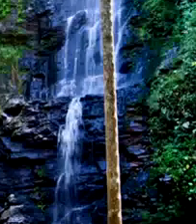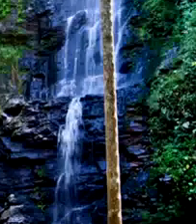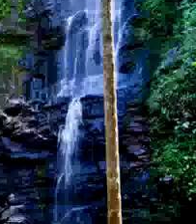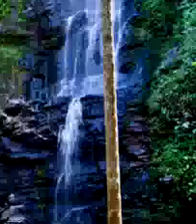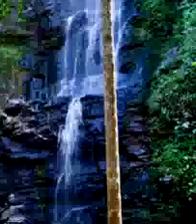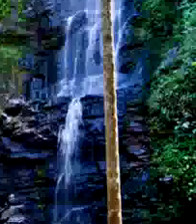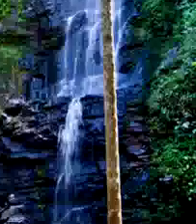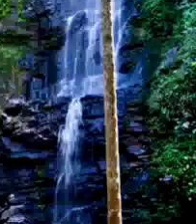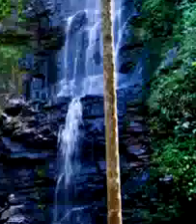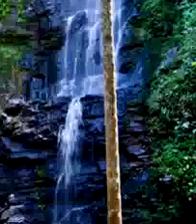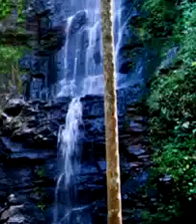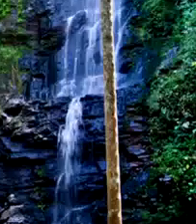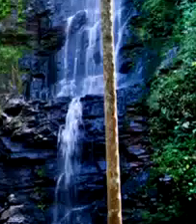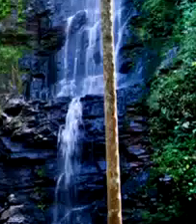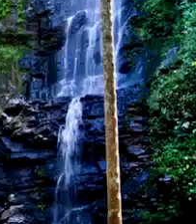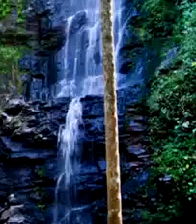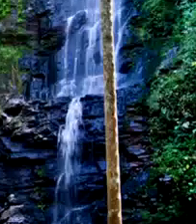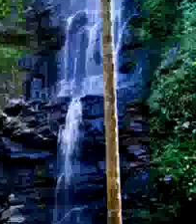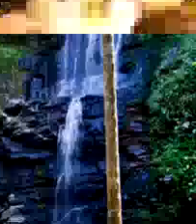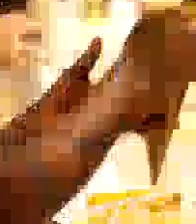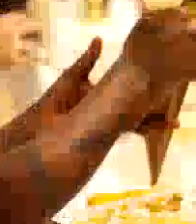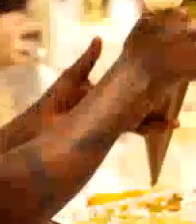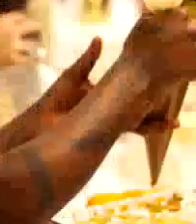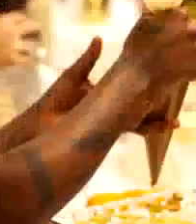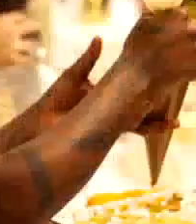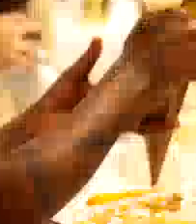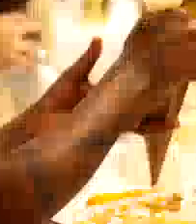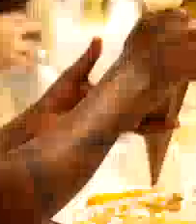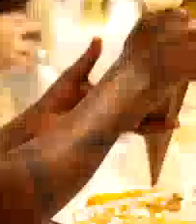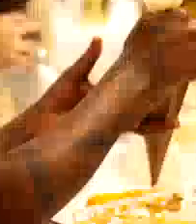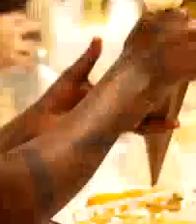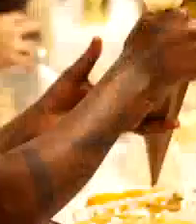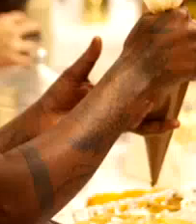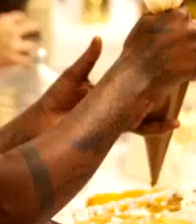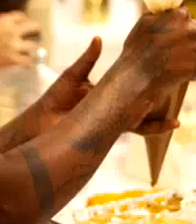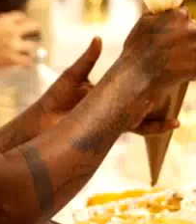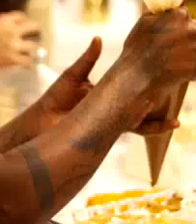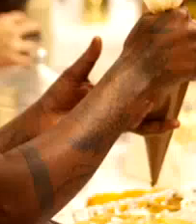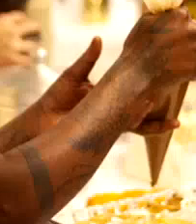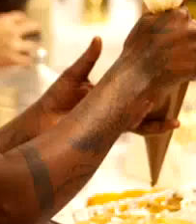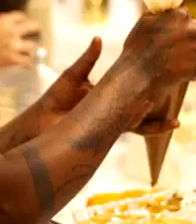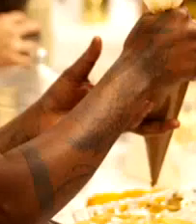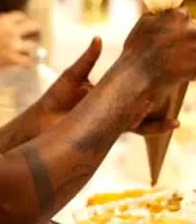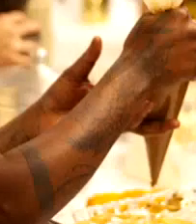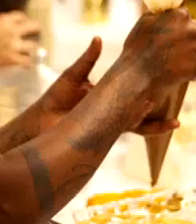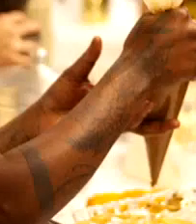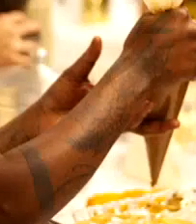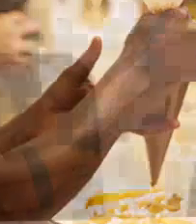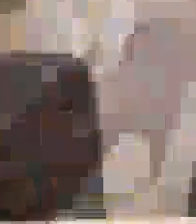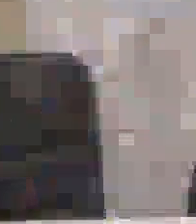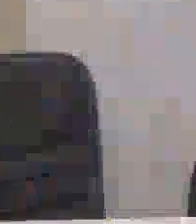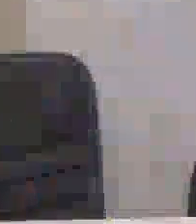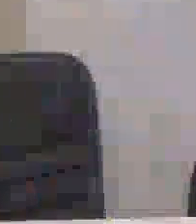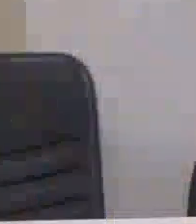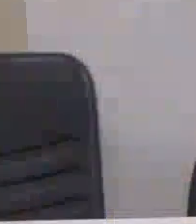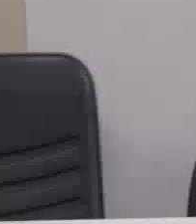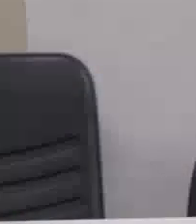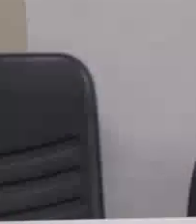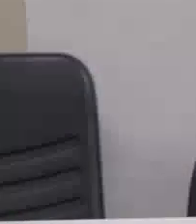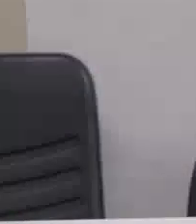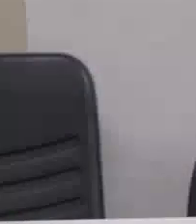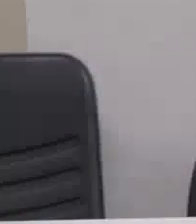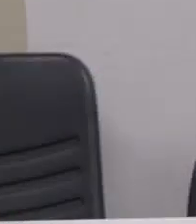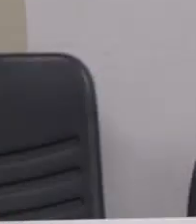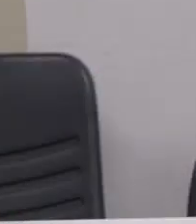5.644 postos de trabalho no setor turístico. E aí eu quero voltar na cultura, porque nós estamos também implantando o Observatório